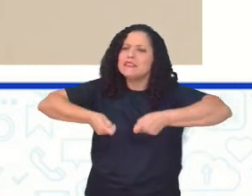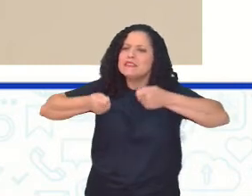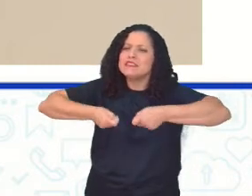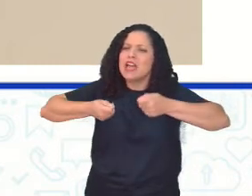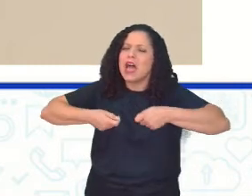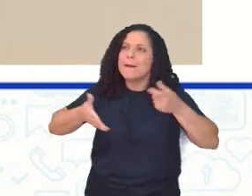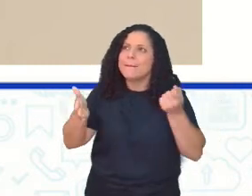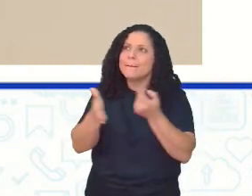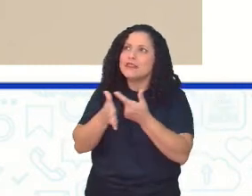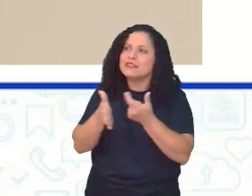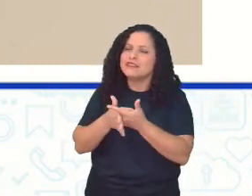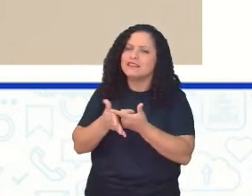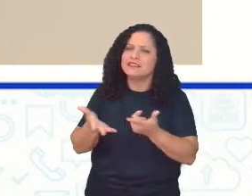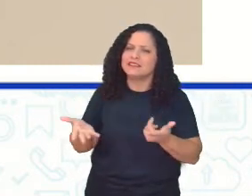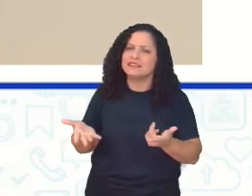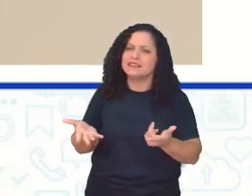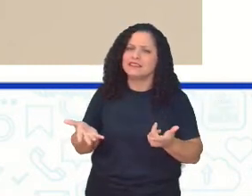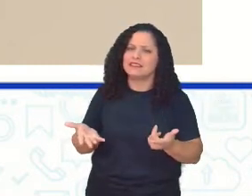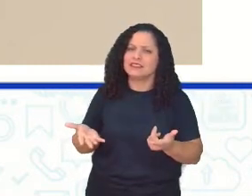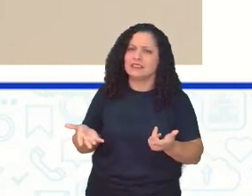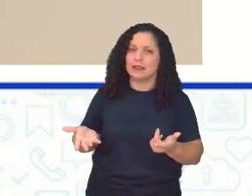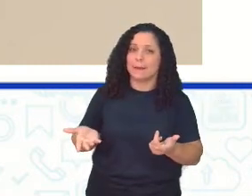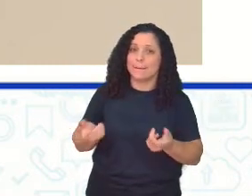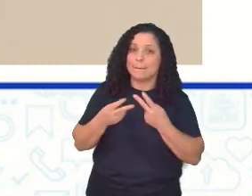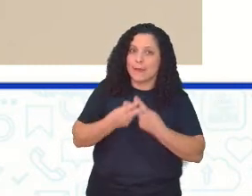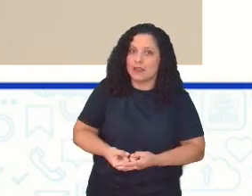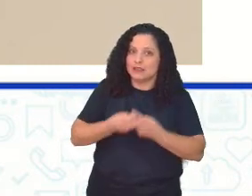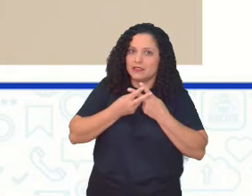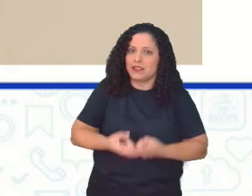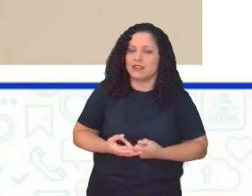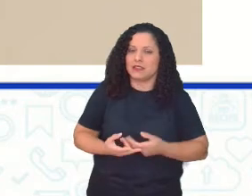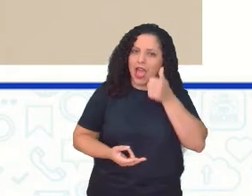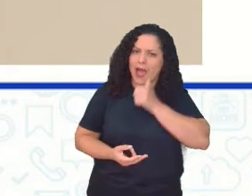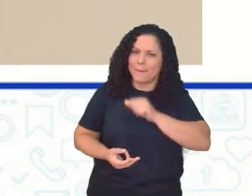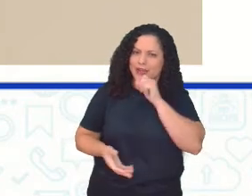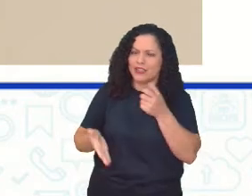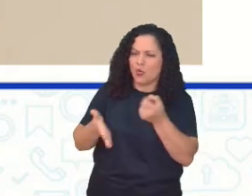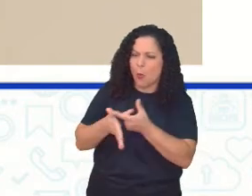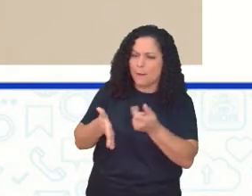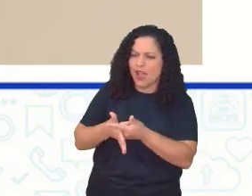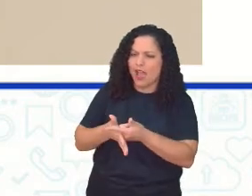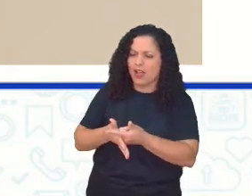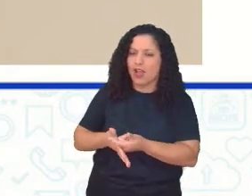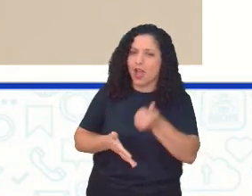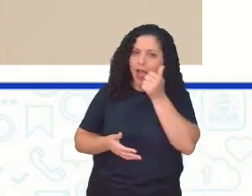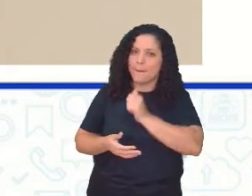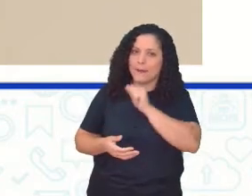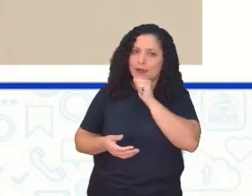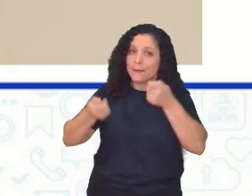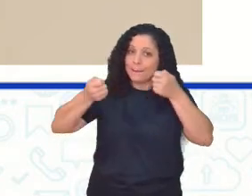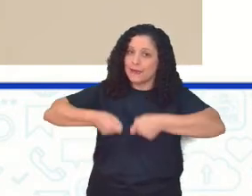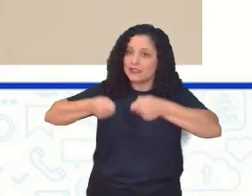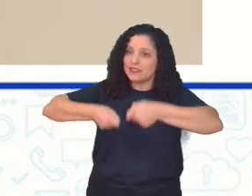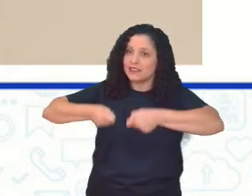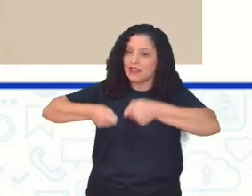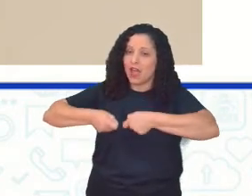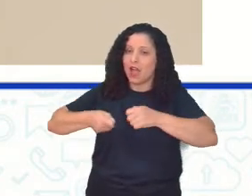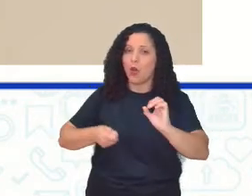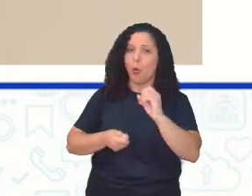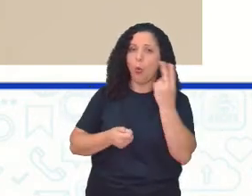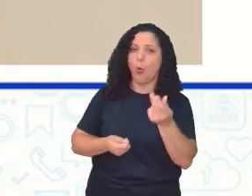compra paciência? Minha mãe precisa de paciência? dar. Minha mãe, falta paciência na minha